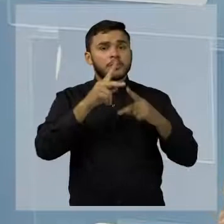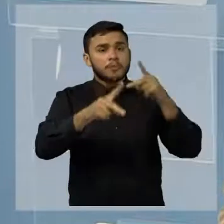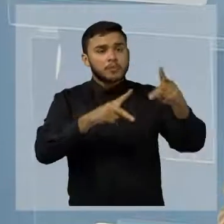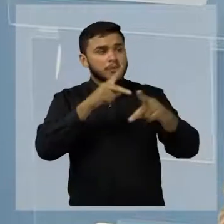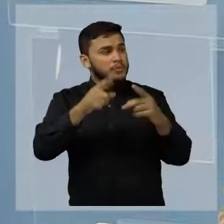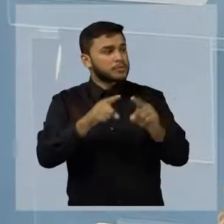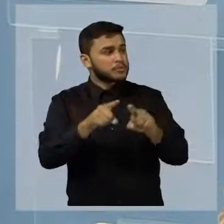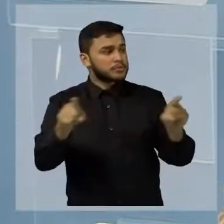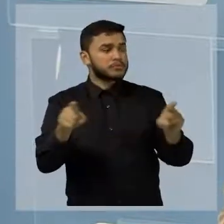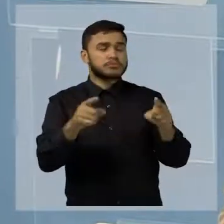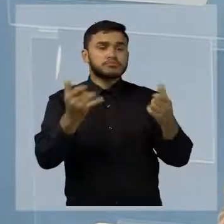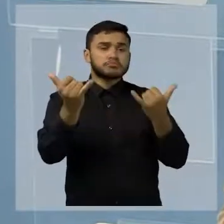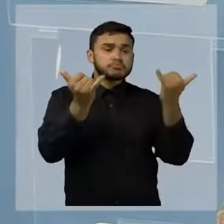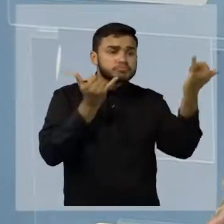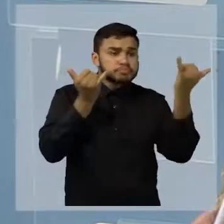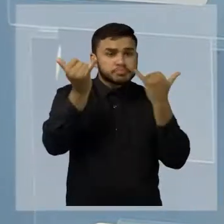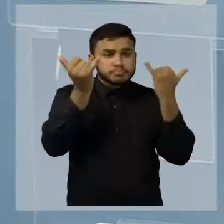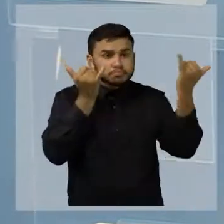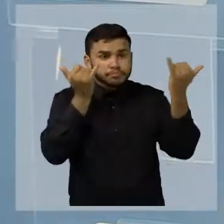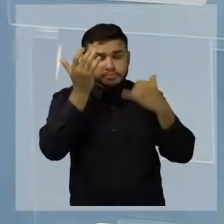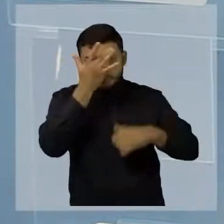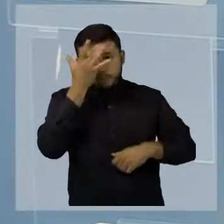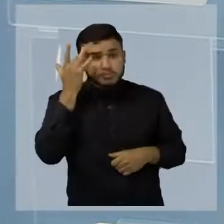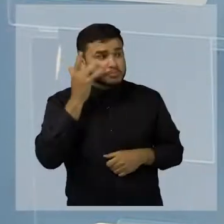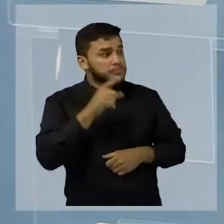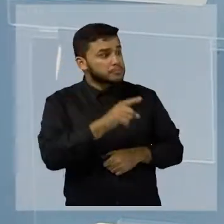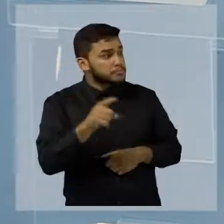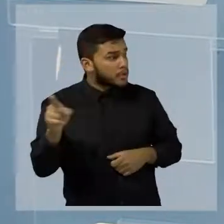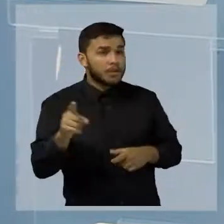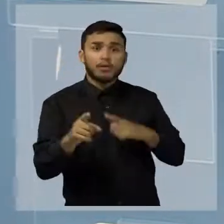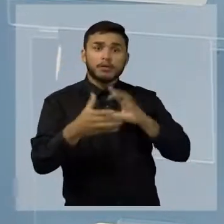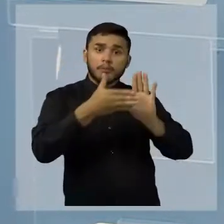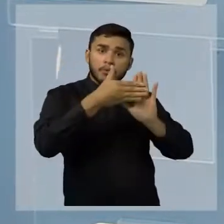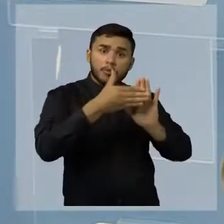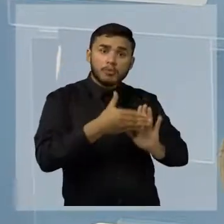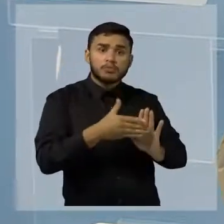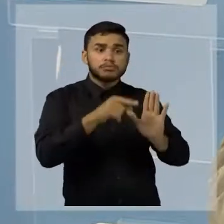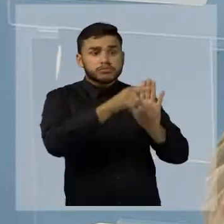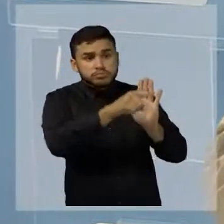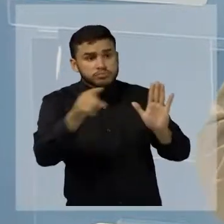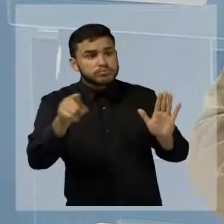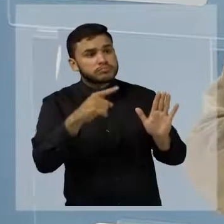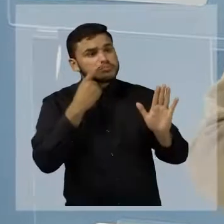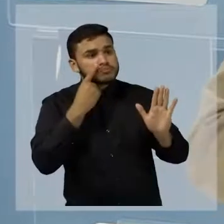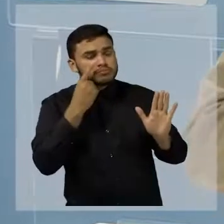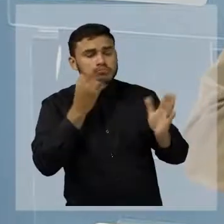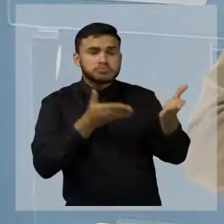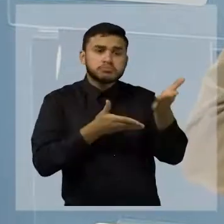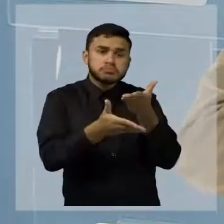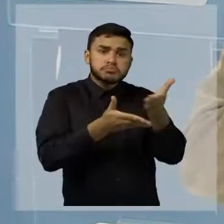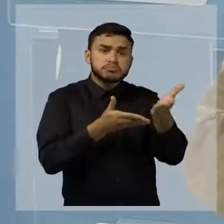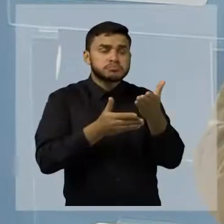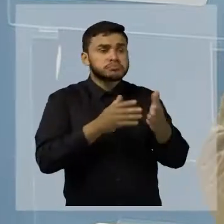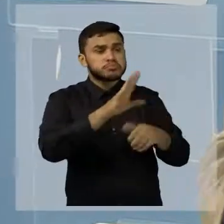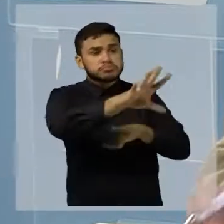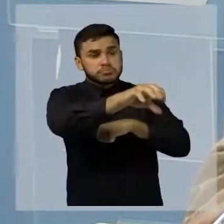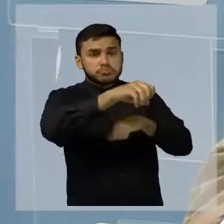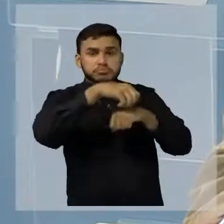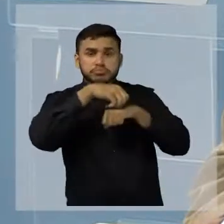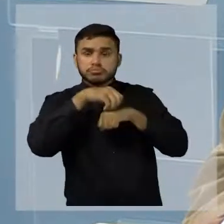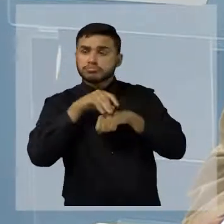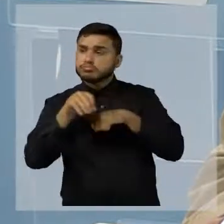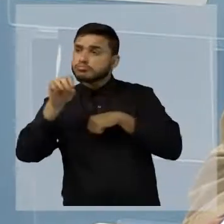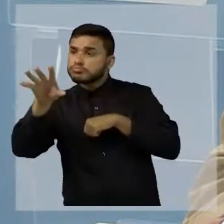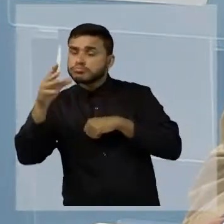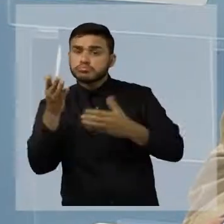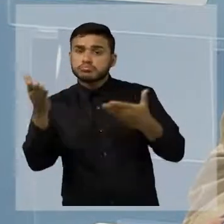as demandas sociais e transformando em propostas ou intermediando, né, a relação entre a população